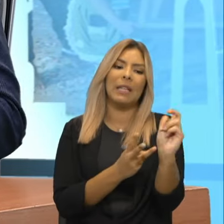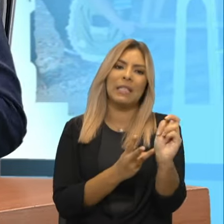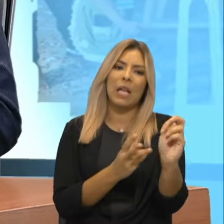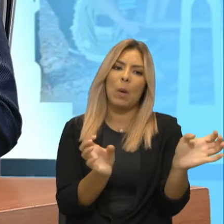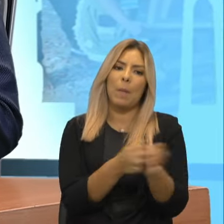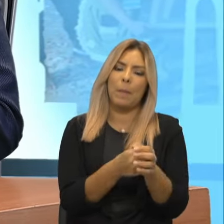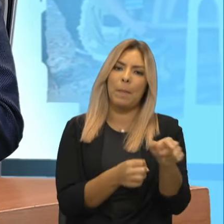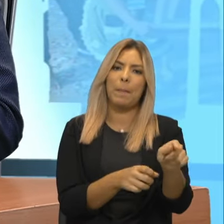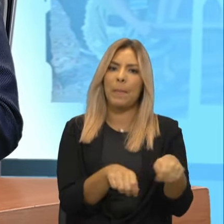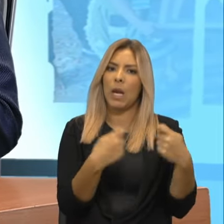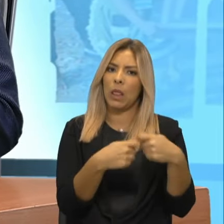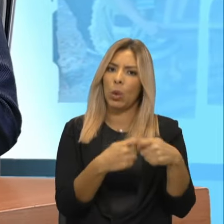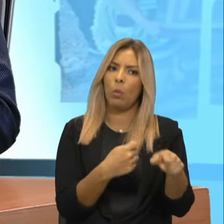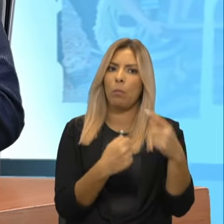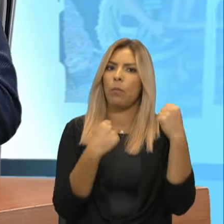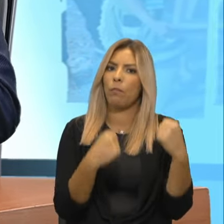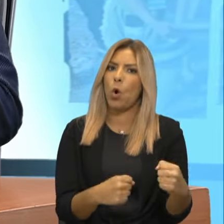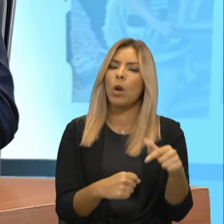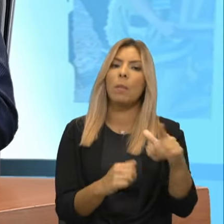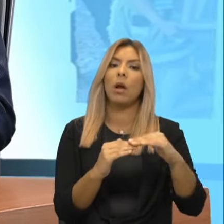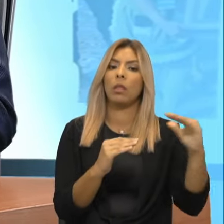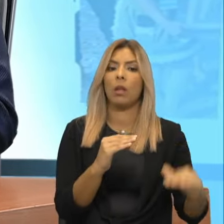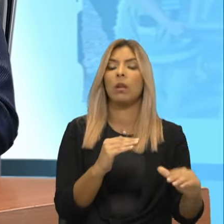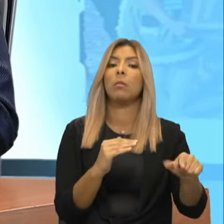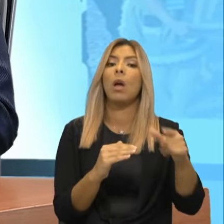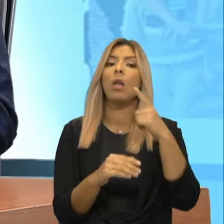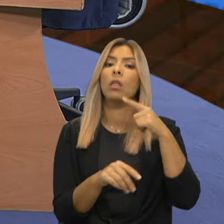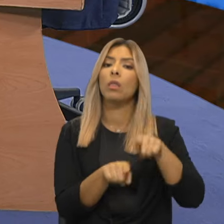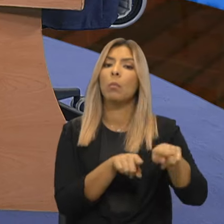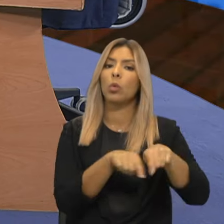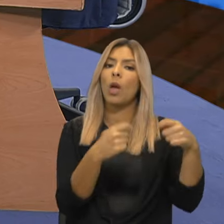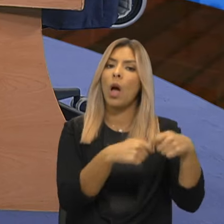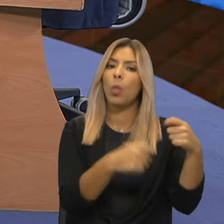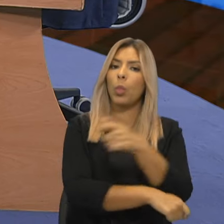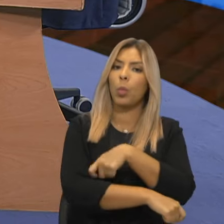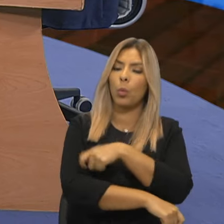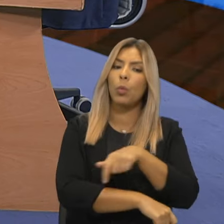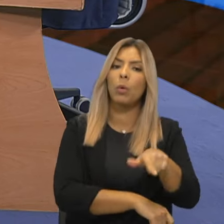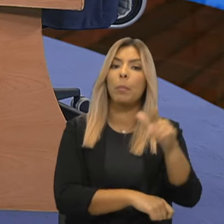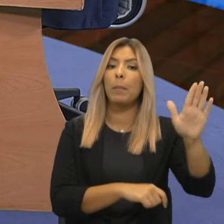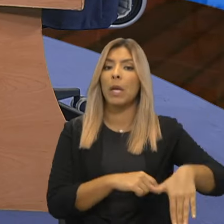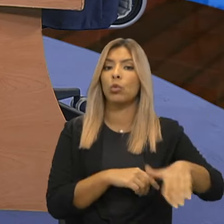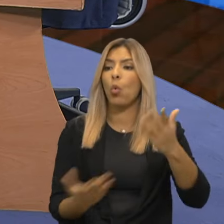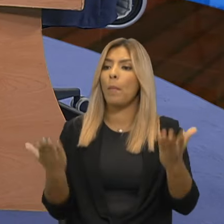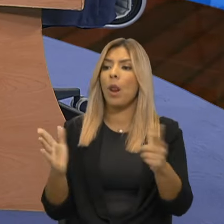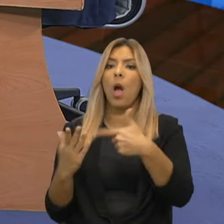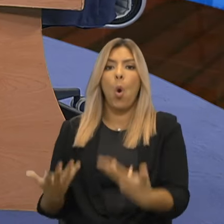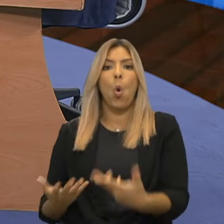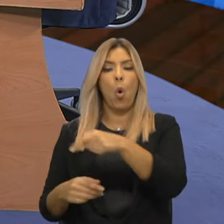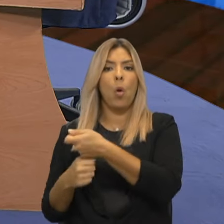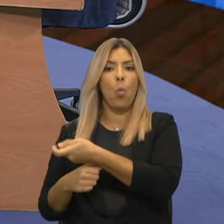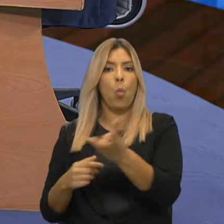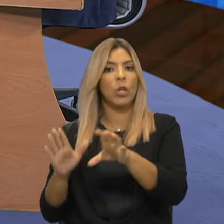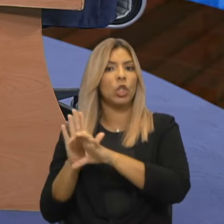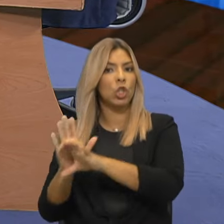teria um número de deputados ligeiramente inferior ao que hoje tem o Chega, e que forçou a queda do governo. Com essa